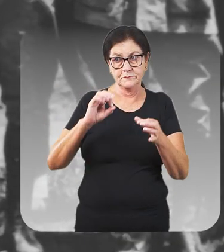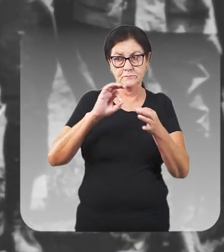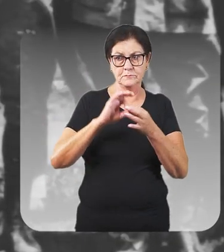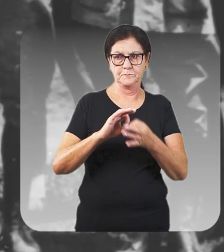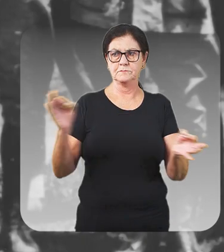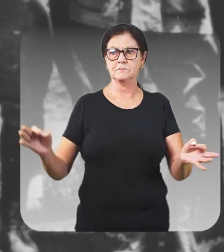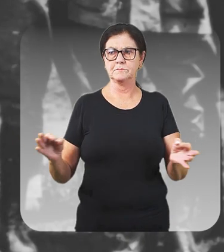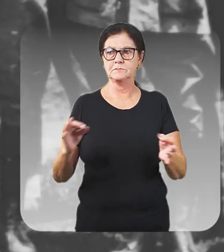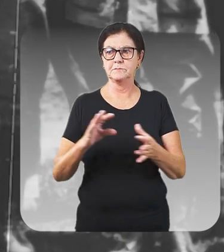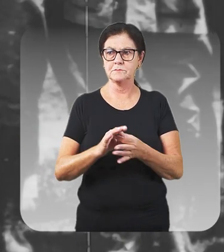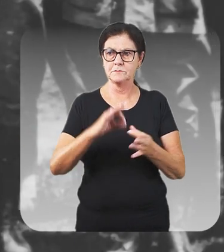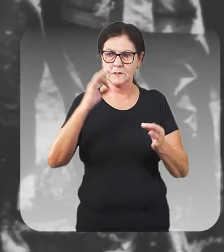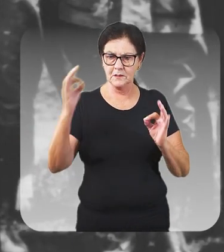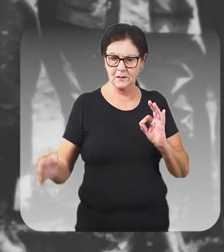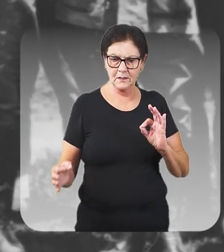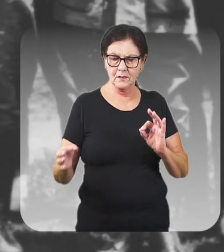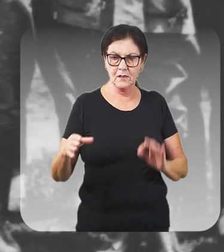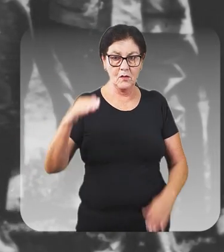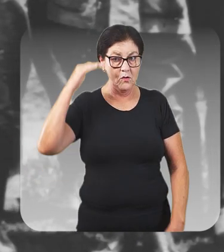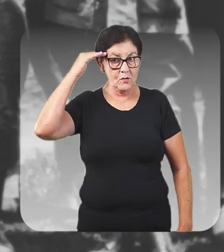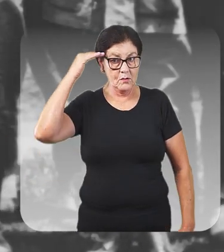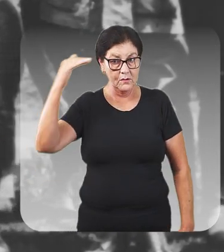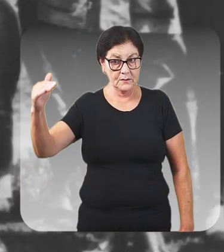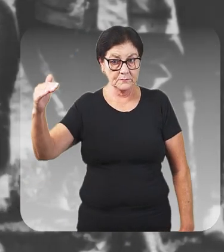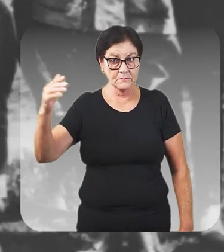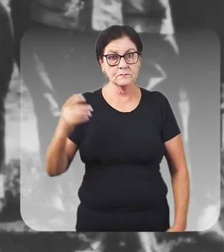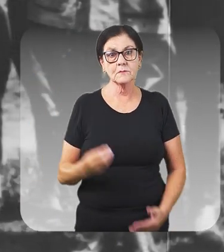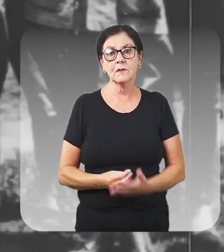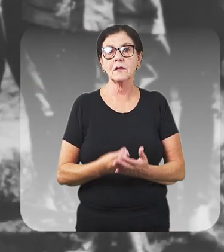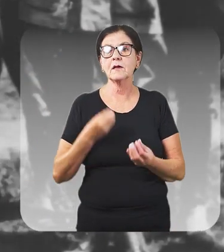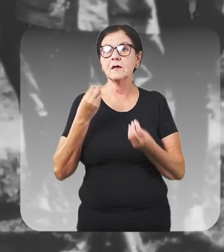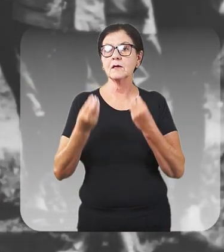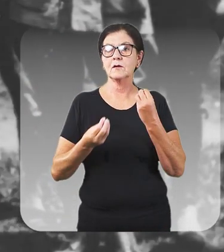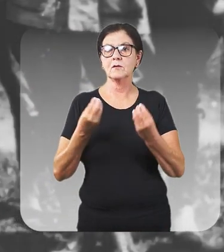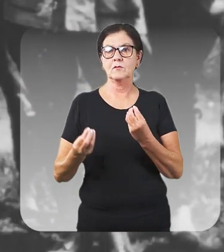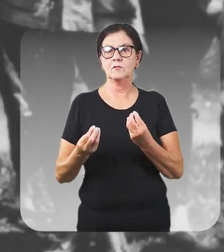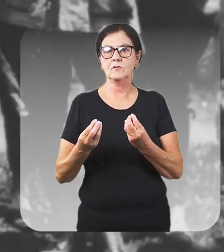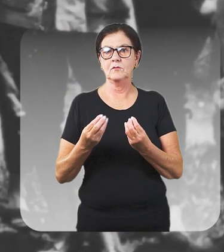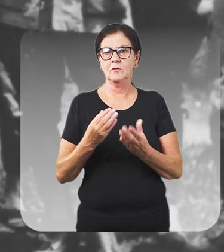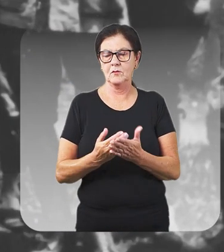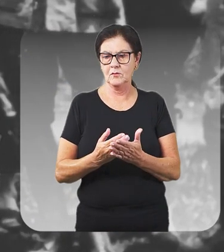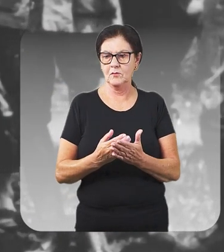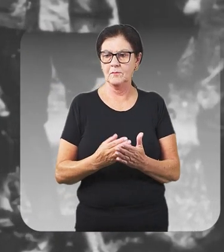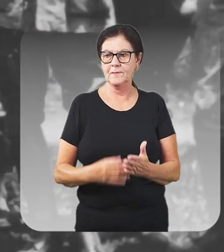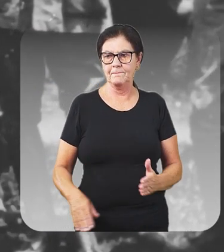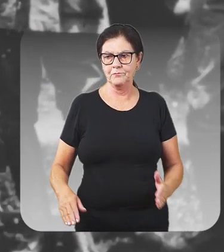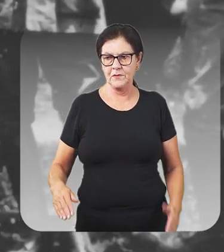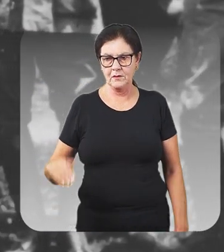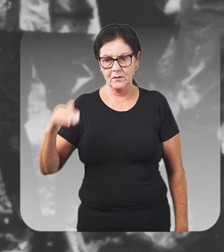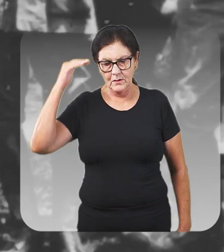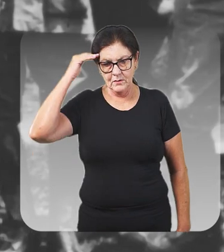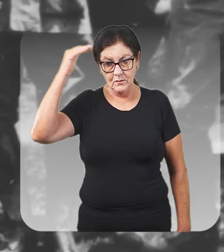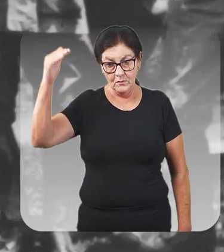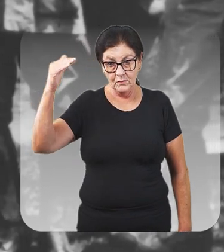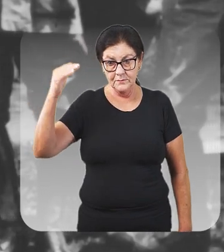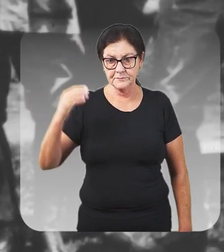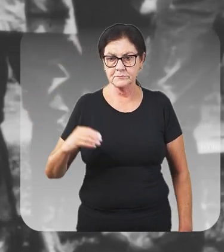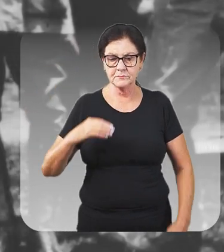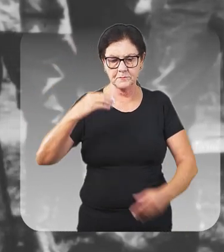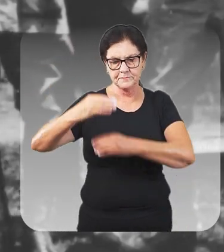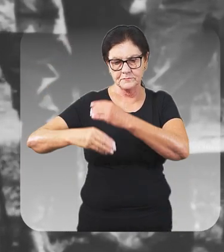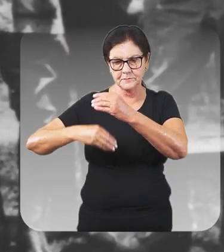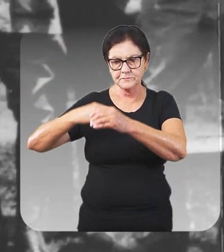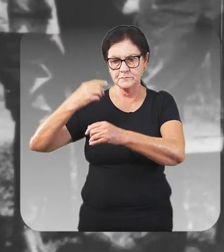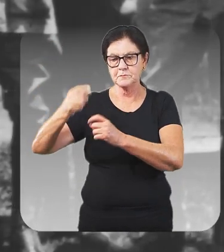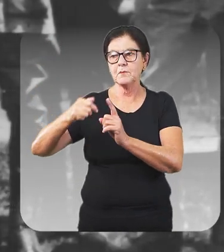civil do ministro da Guerra, Pandiá Calógeras, e as reformas implementadas pela missão militar francesa nos anos anteriores